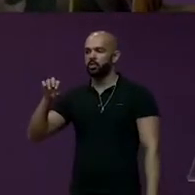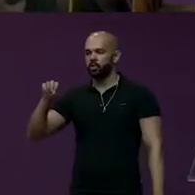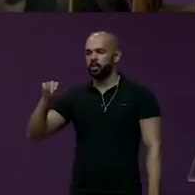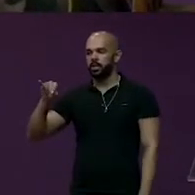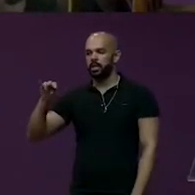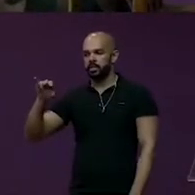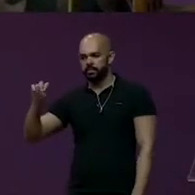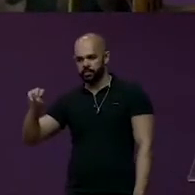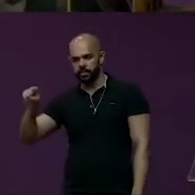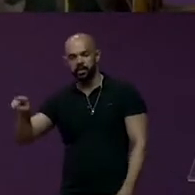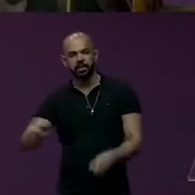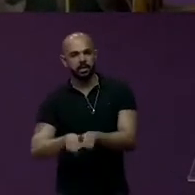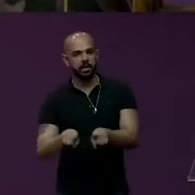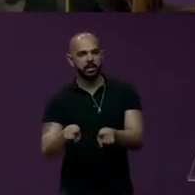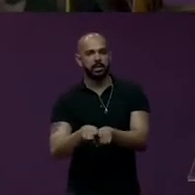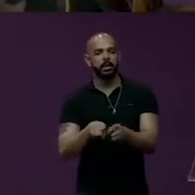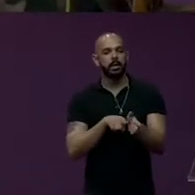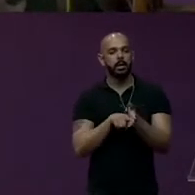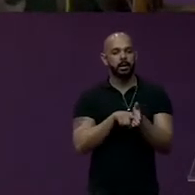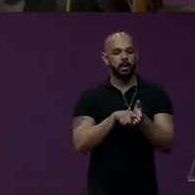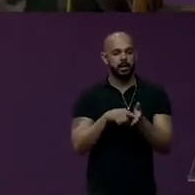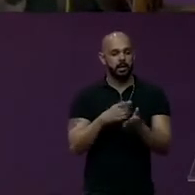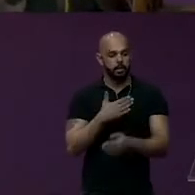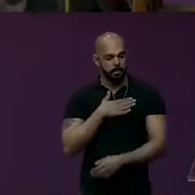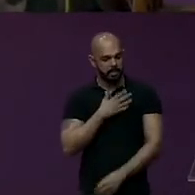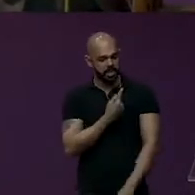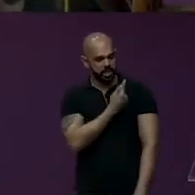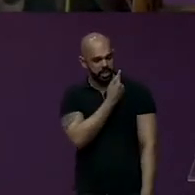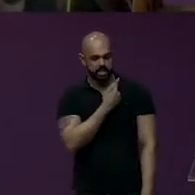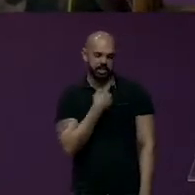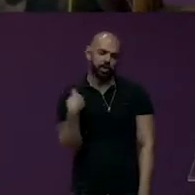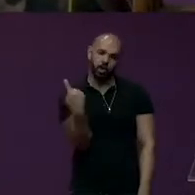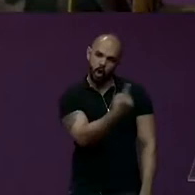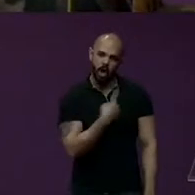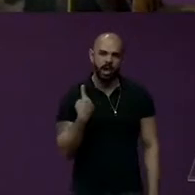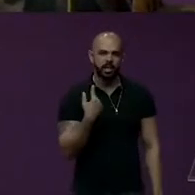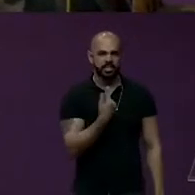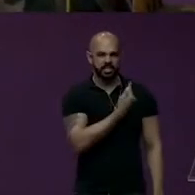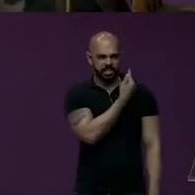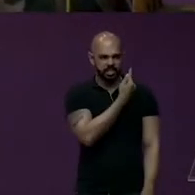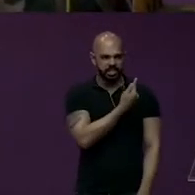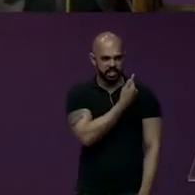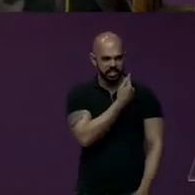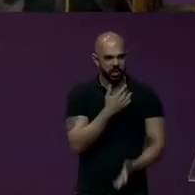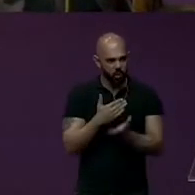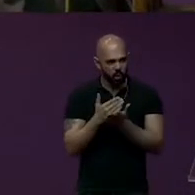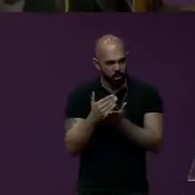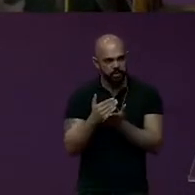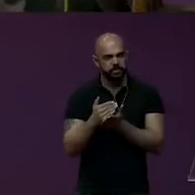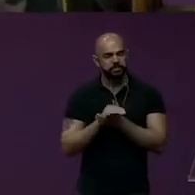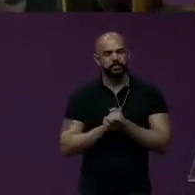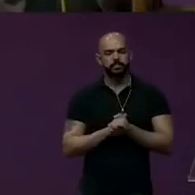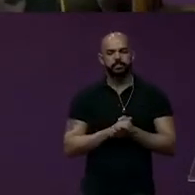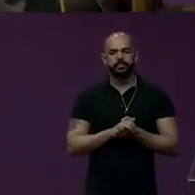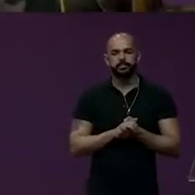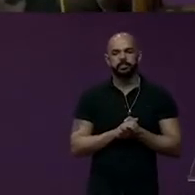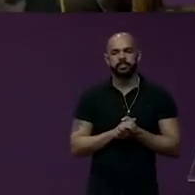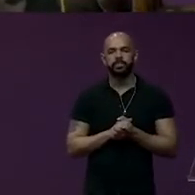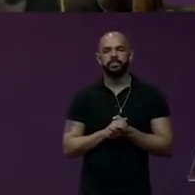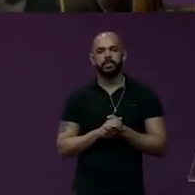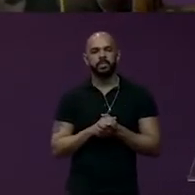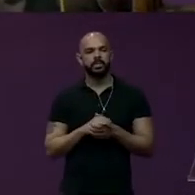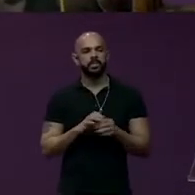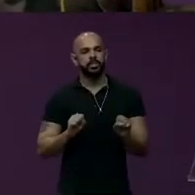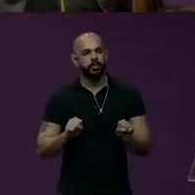gestão, na linha de ter, da minha gestão, né, no caso da nossa gestão, vamos dizer assim, da gestão que eu presido, de ter um